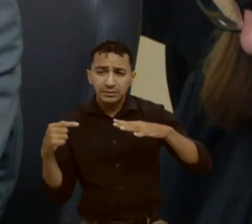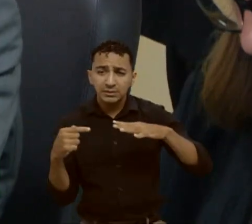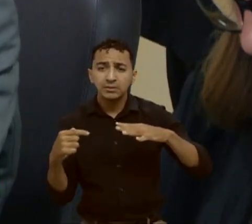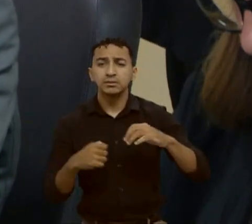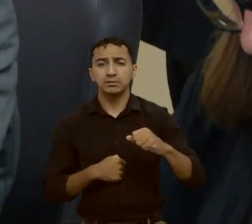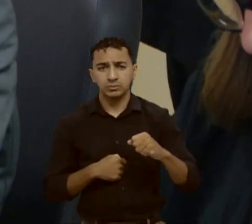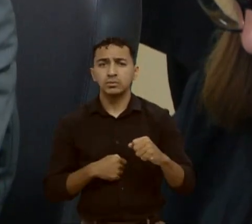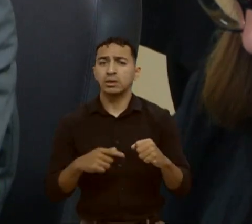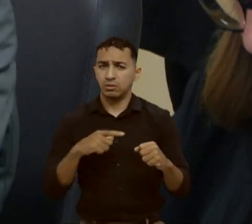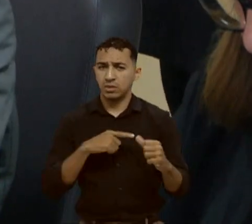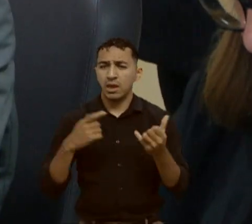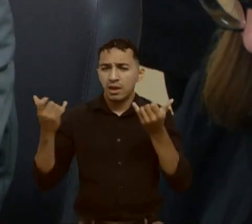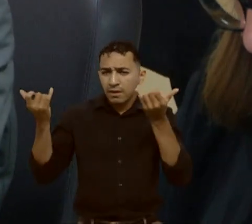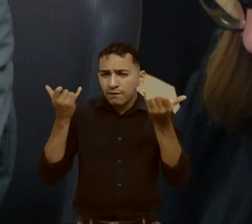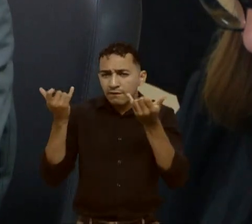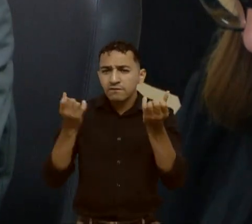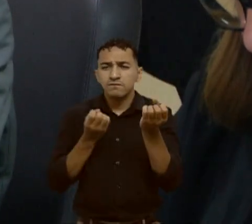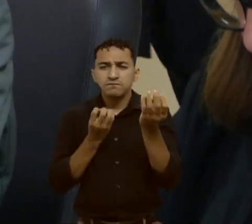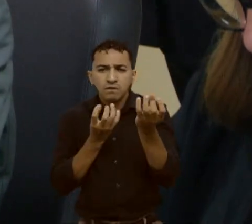determinada informação, uma propaganda.